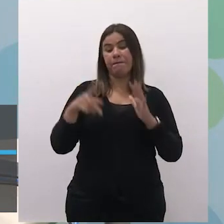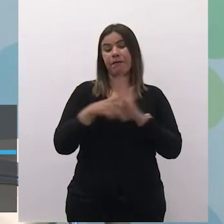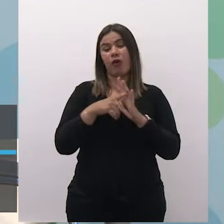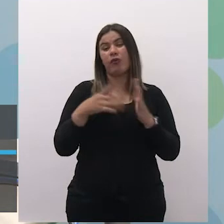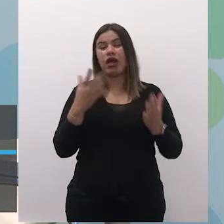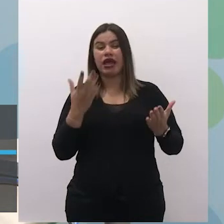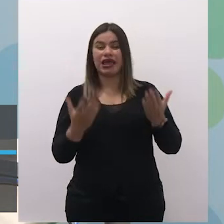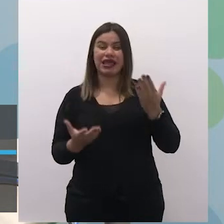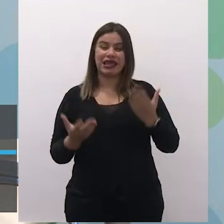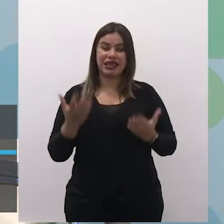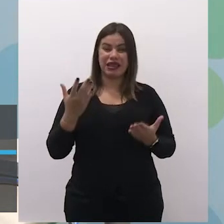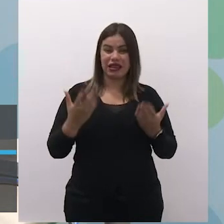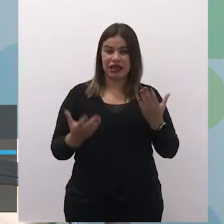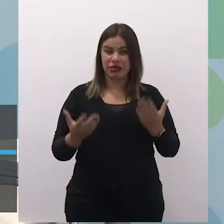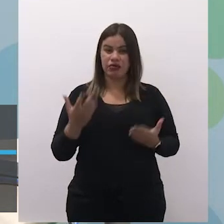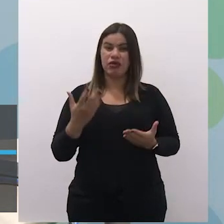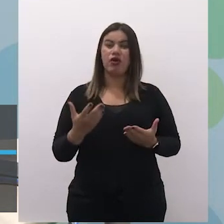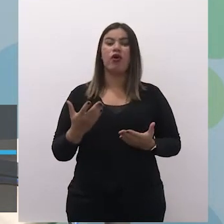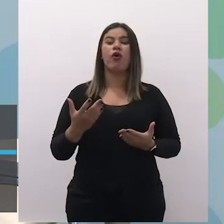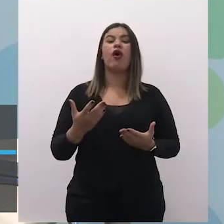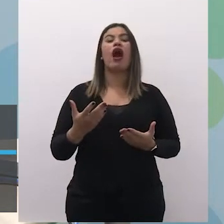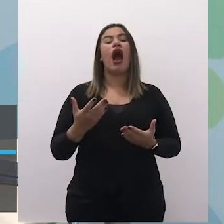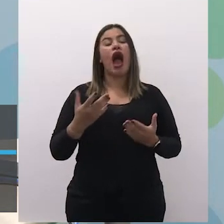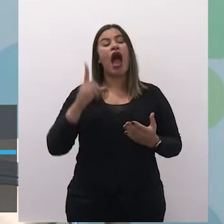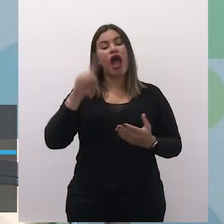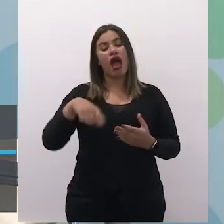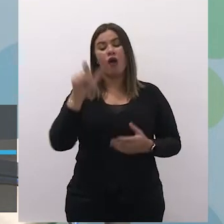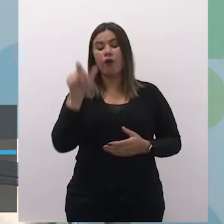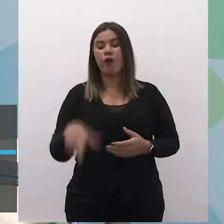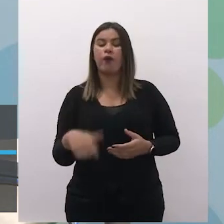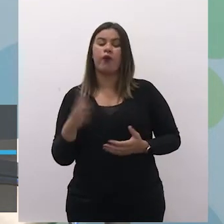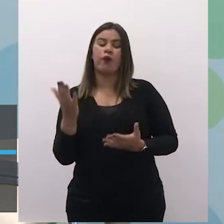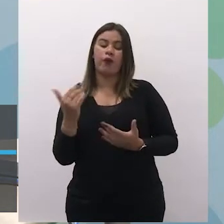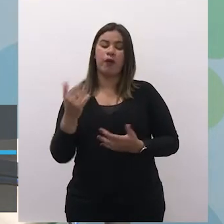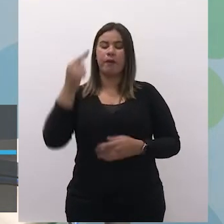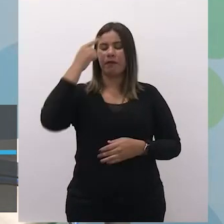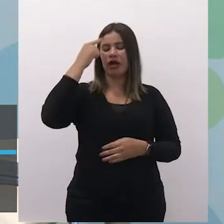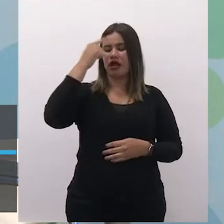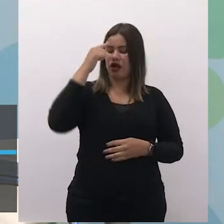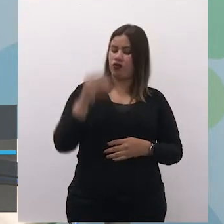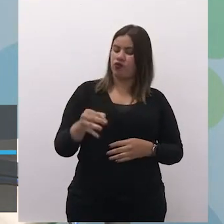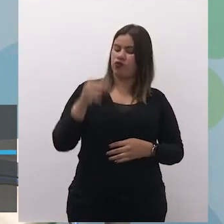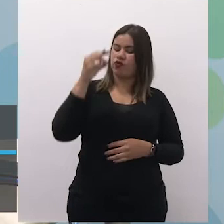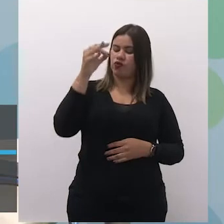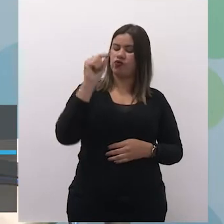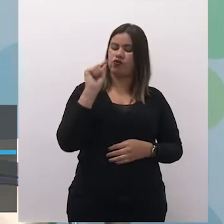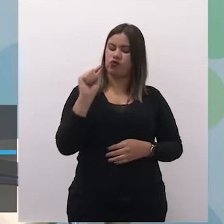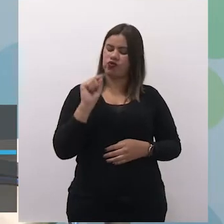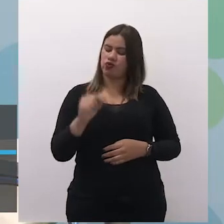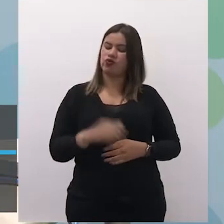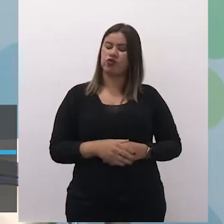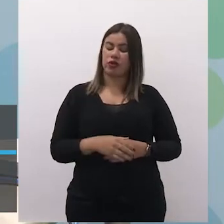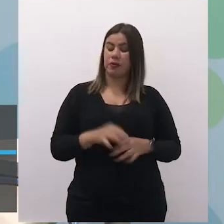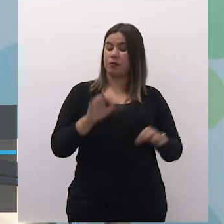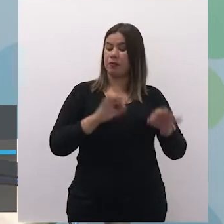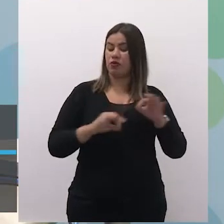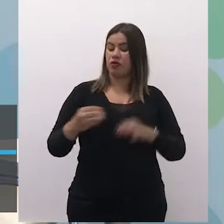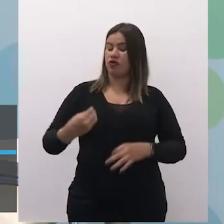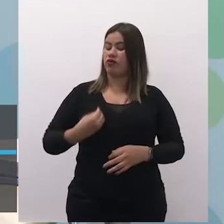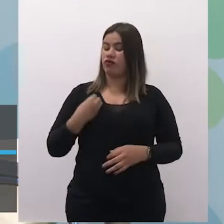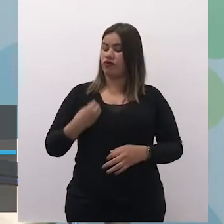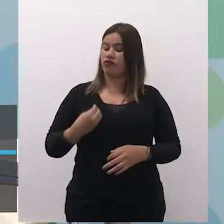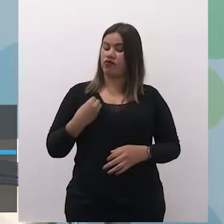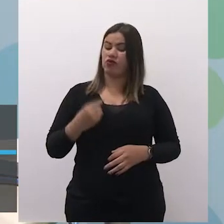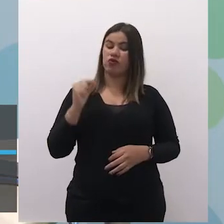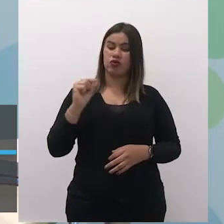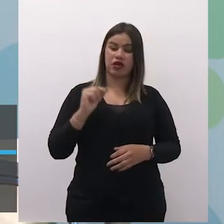tem plenas condições de pensar no que ele quer da vida dele, do que ele quer no projeto de vida. Isso. Mas